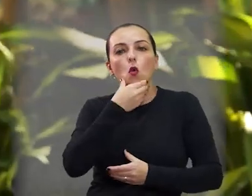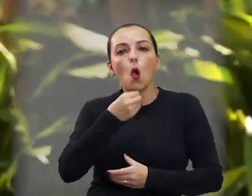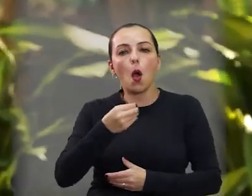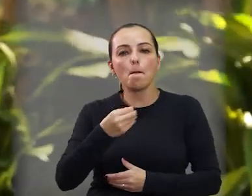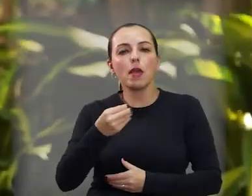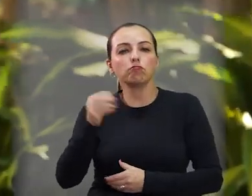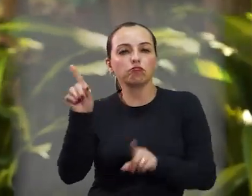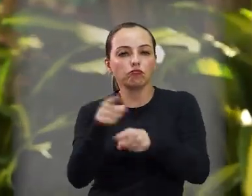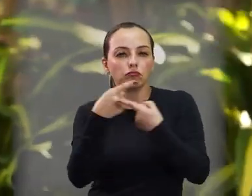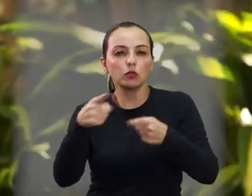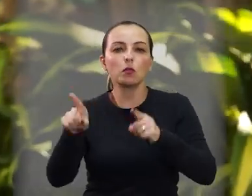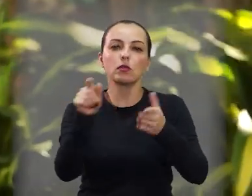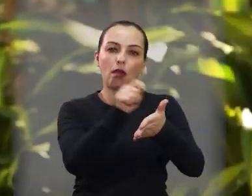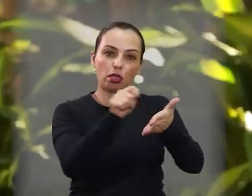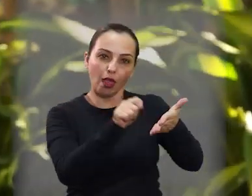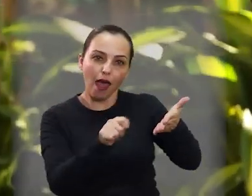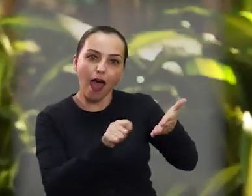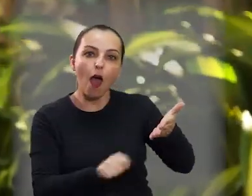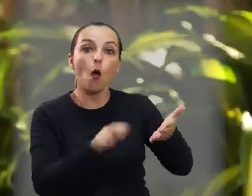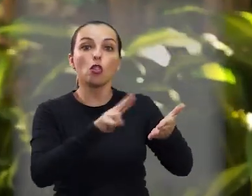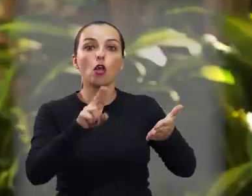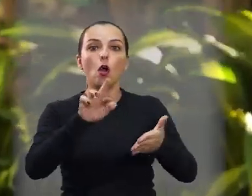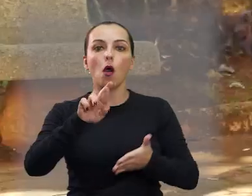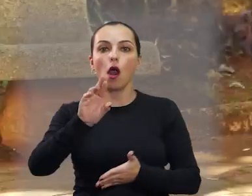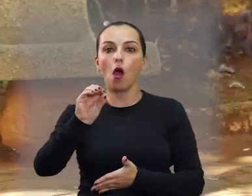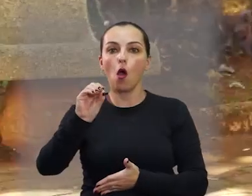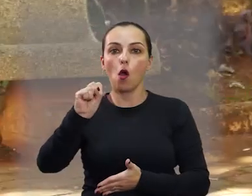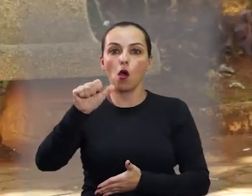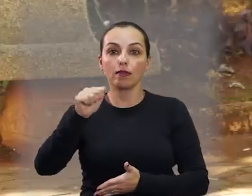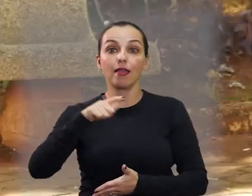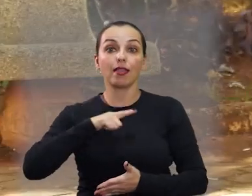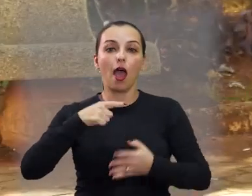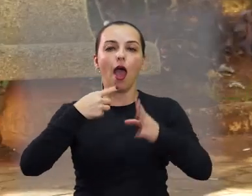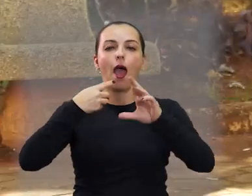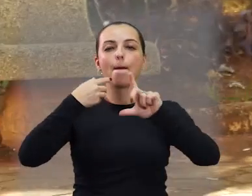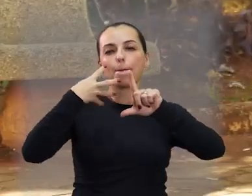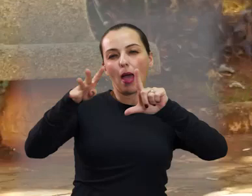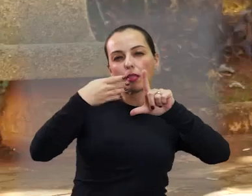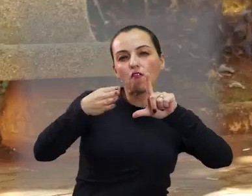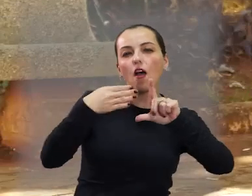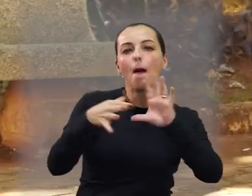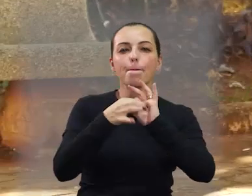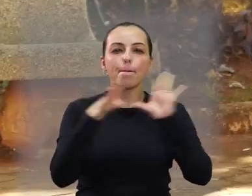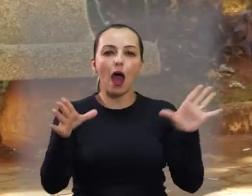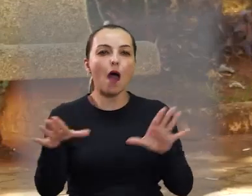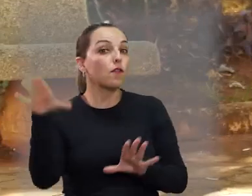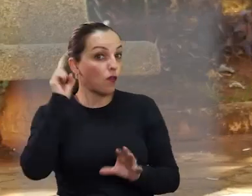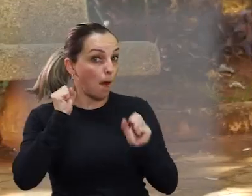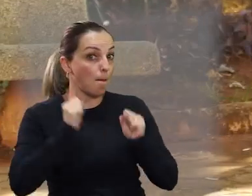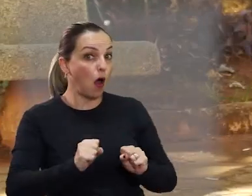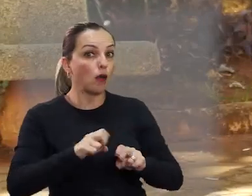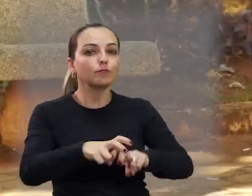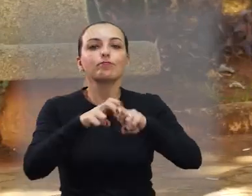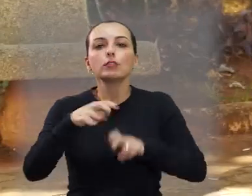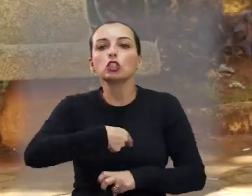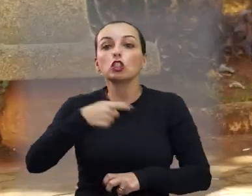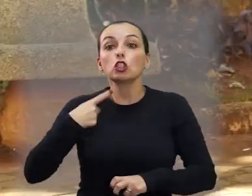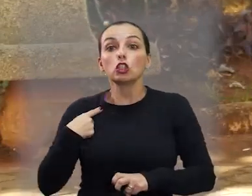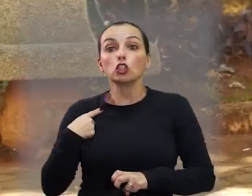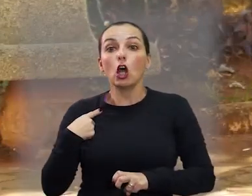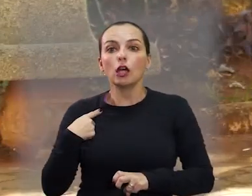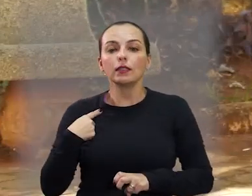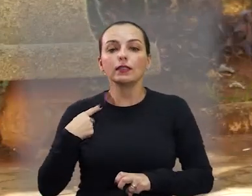Rosa, que está aí nas plataformas para vocês ouvirem. E graças a Rosa, a gente